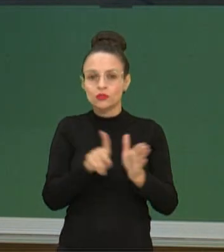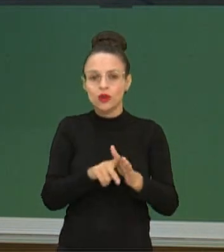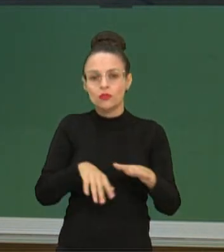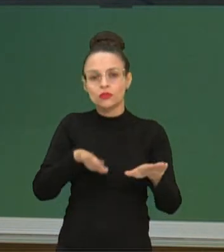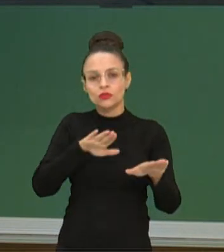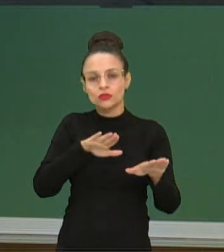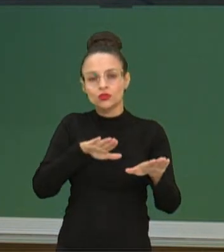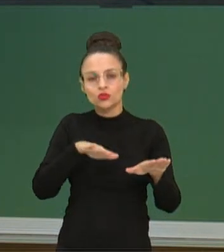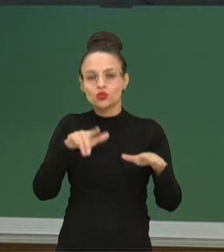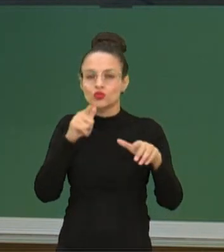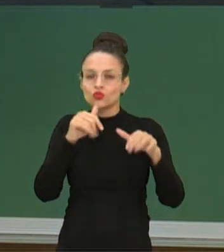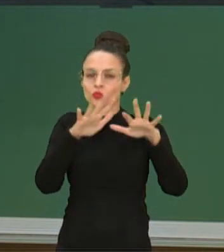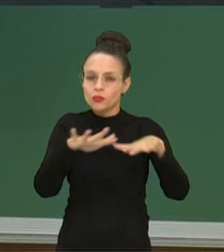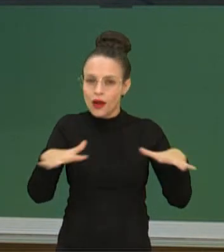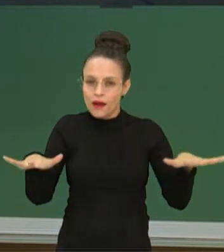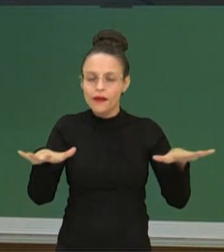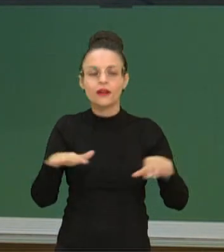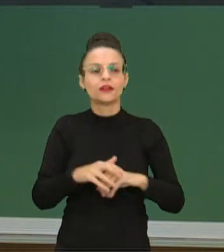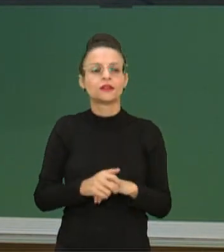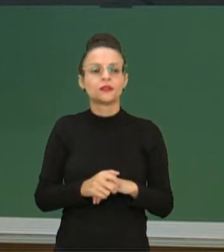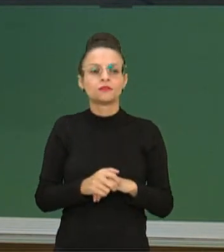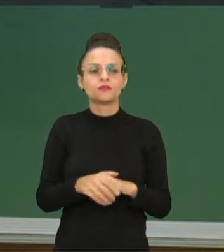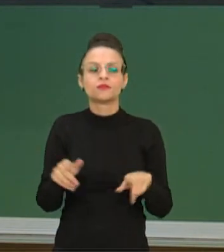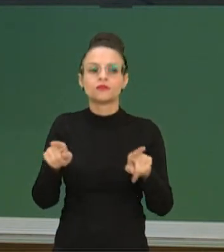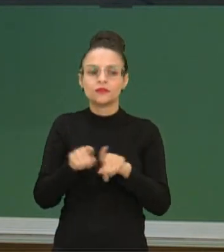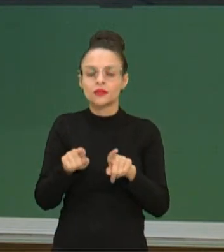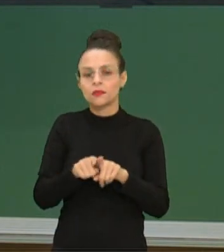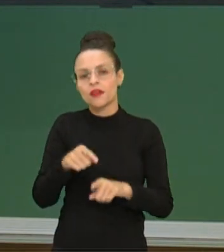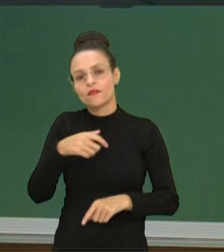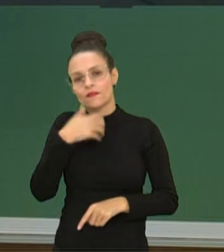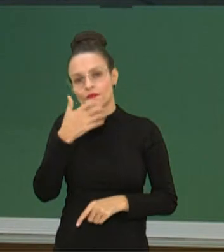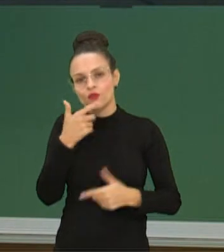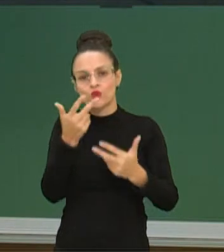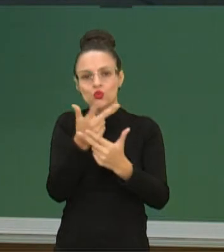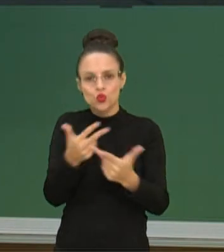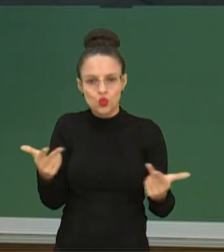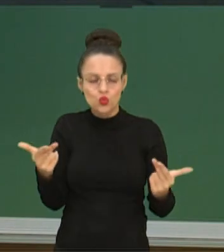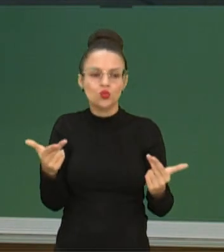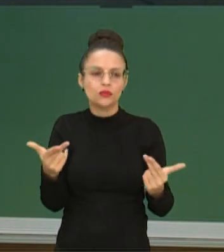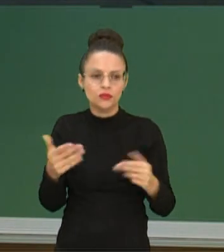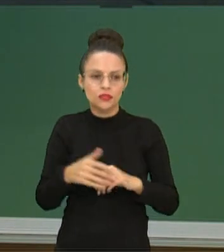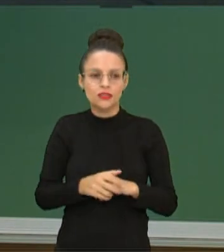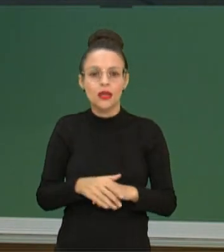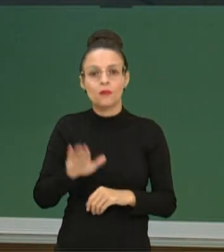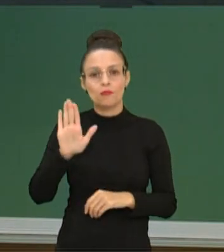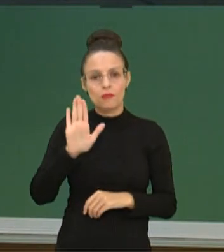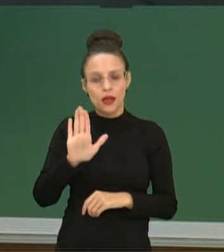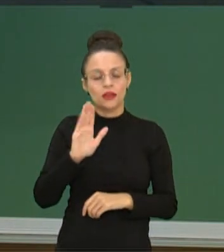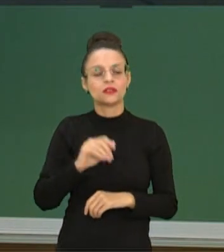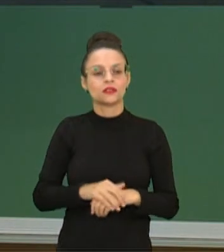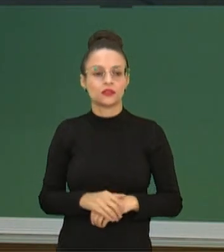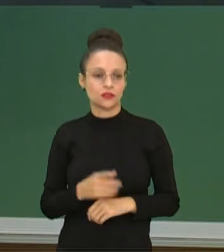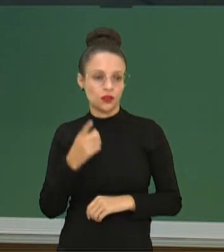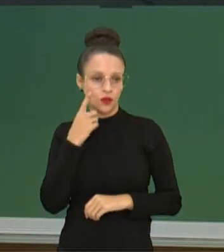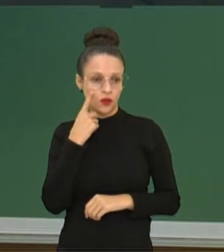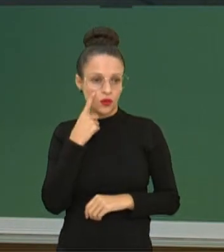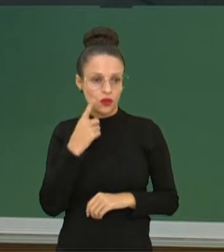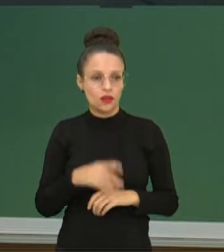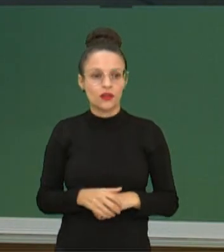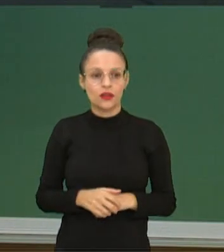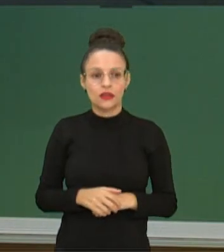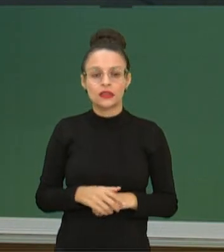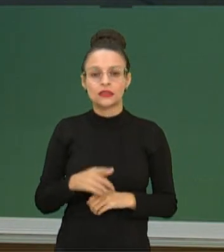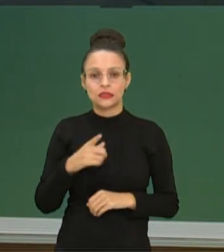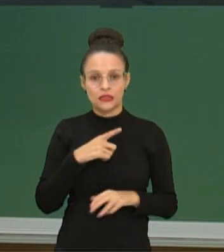que consumimos com frequência, né? Em algumas frutas, tá? Legumes, mas olha só que interessante, existe